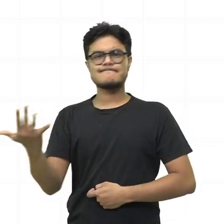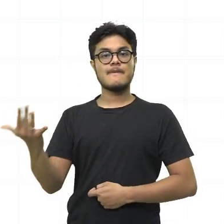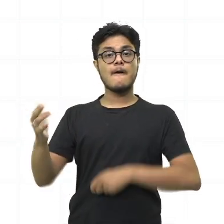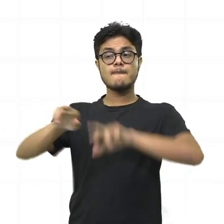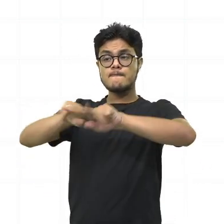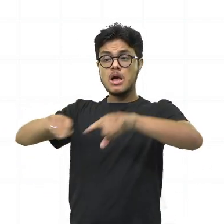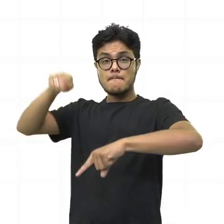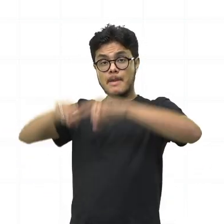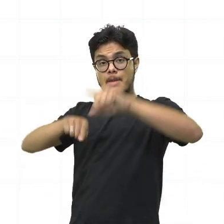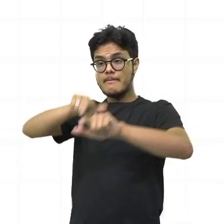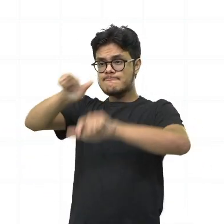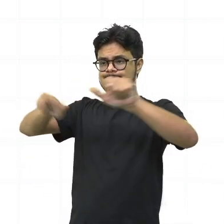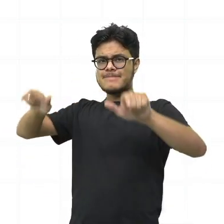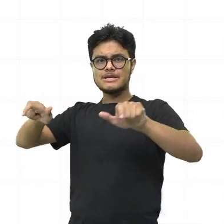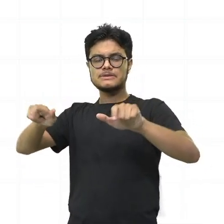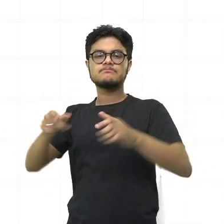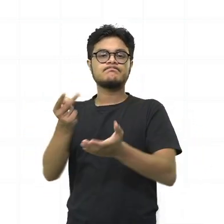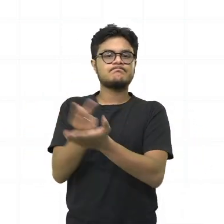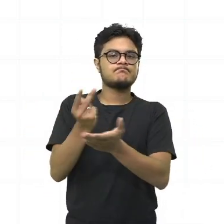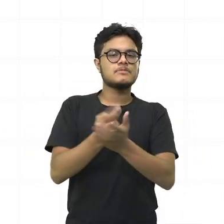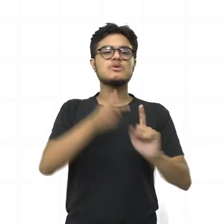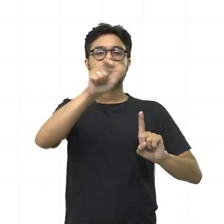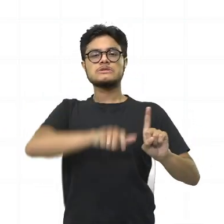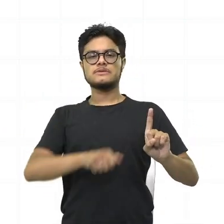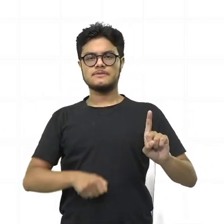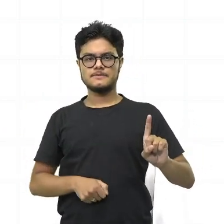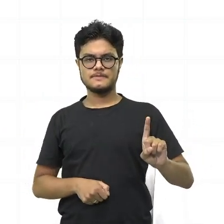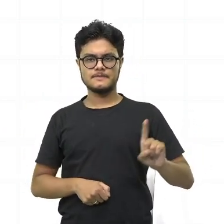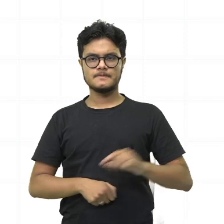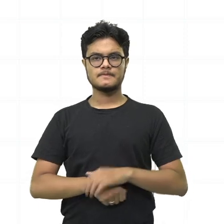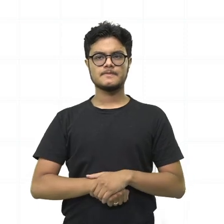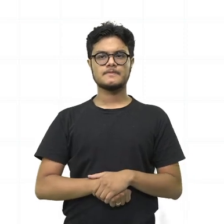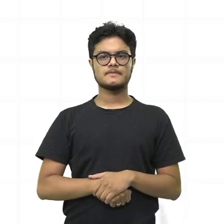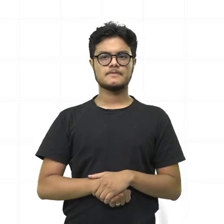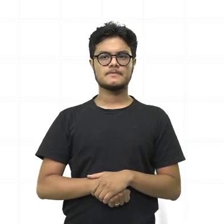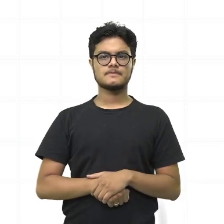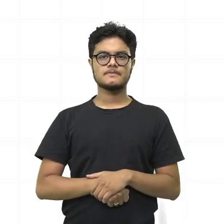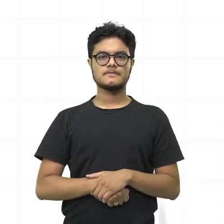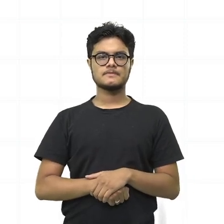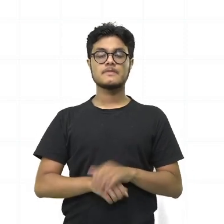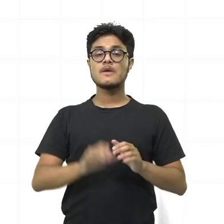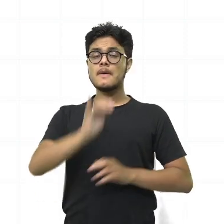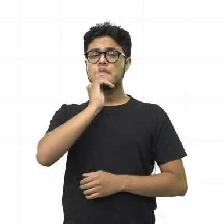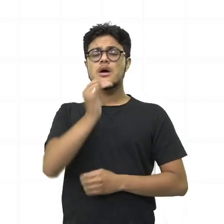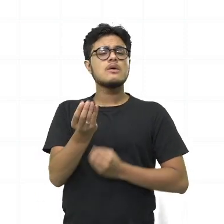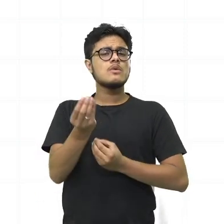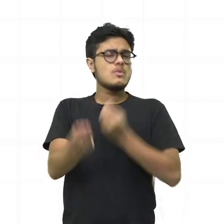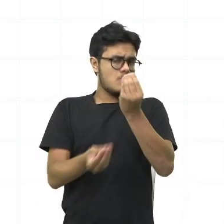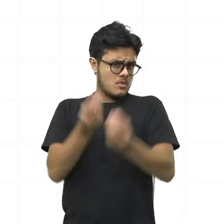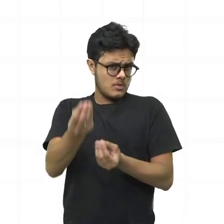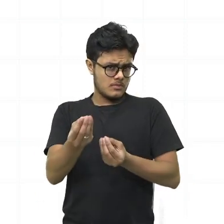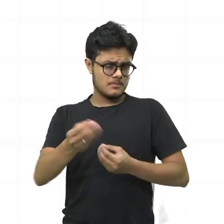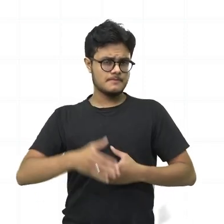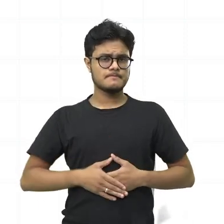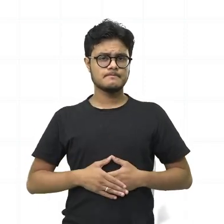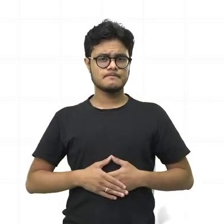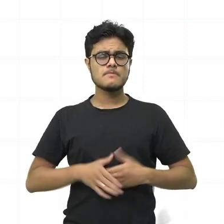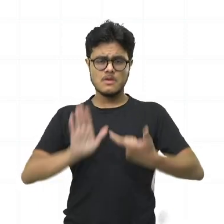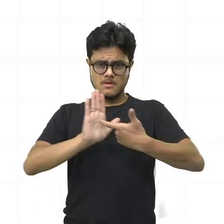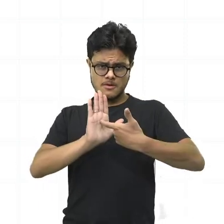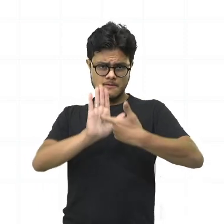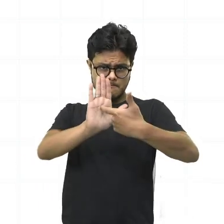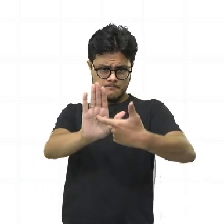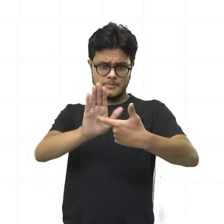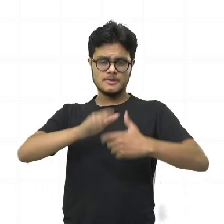desses múltiplos indivíduos, ele vai sempre vir no singular. Vamos ver alguns exemplos de